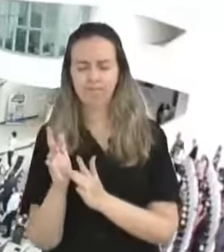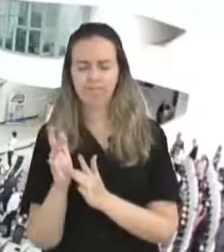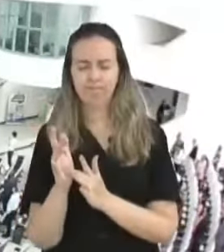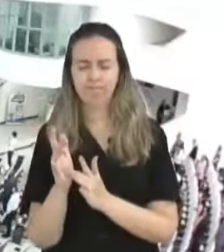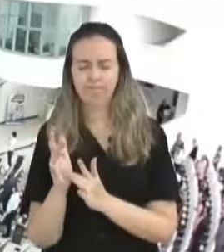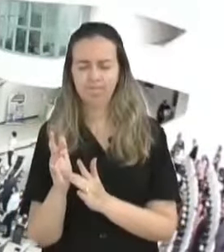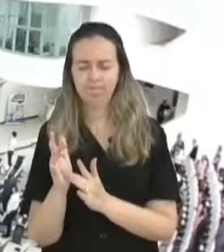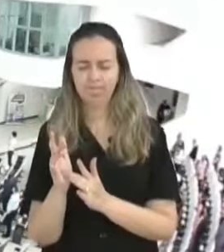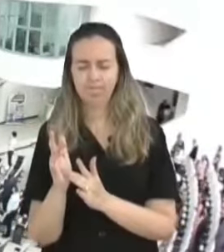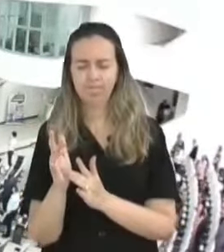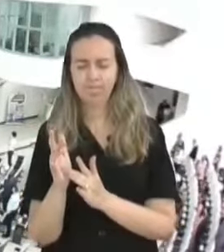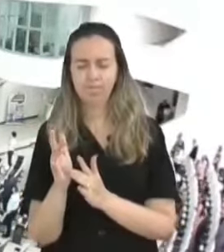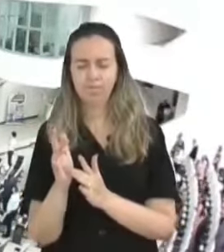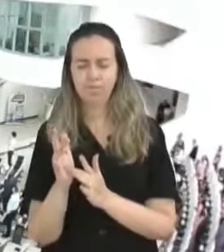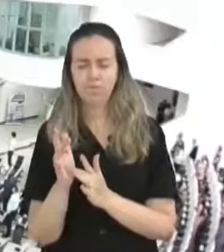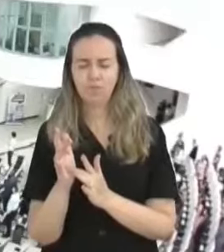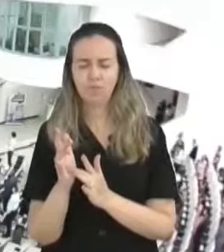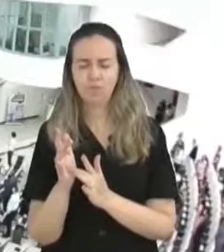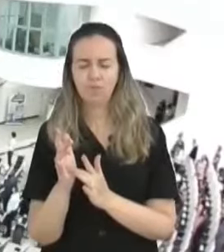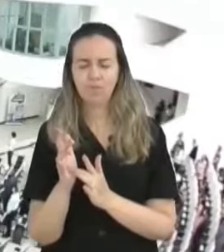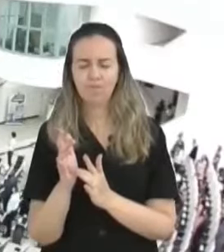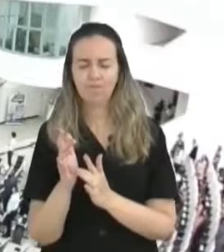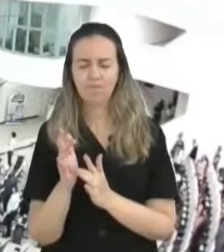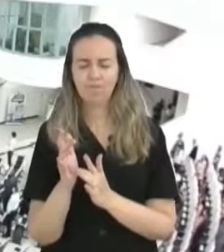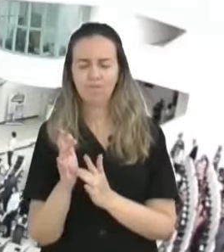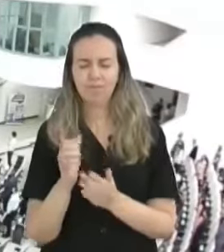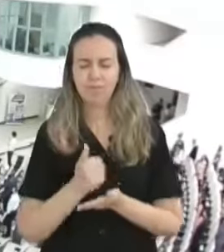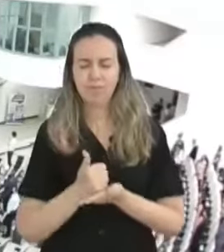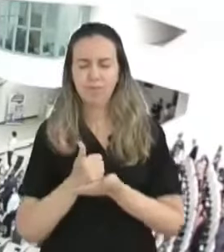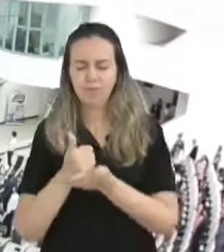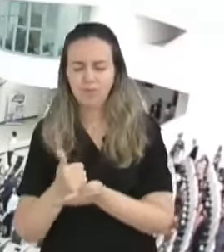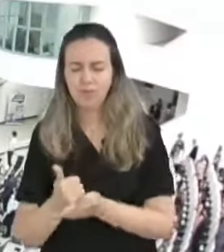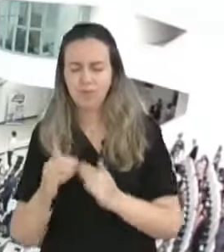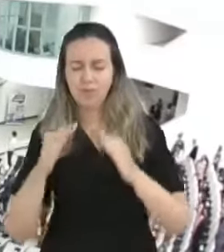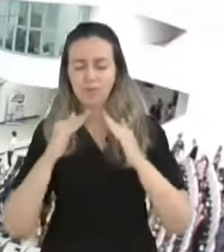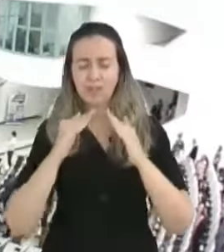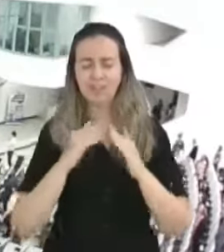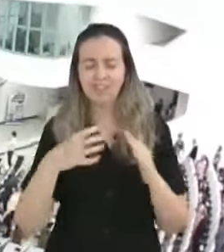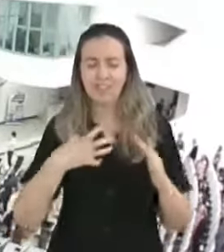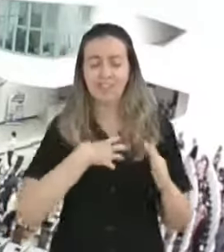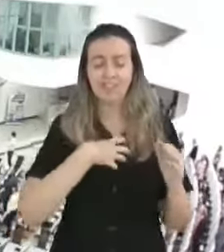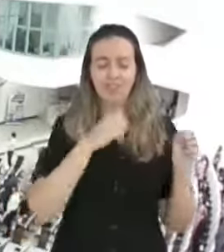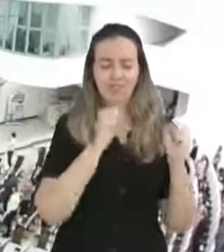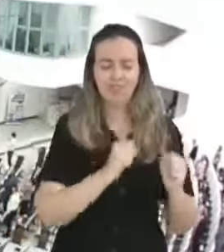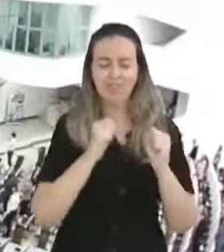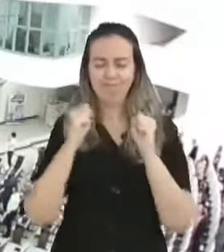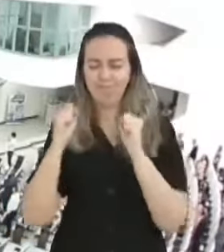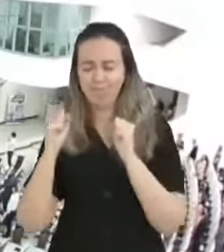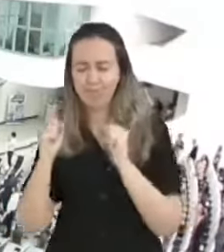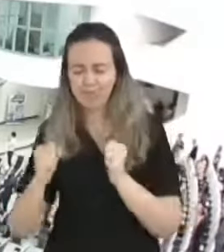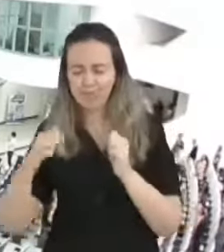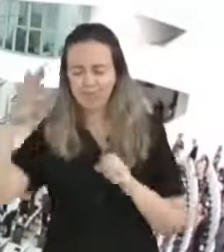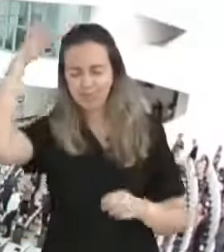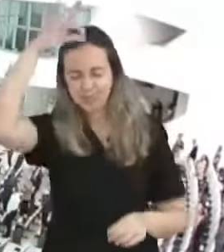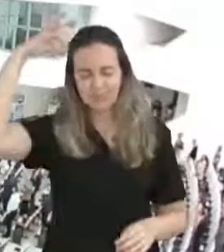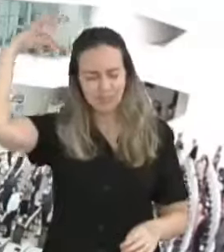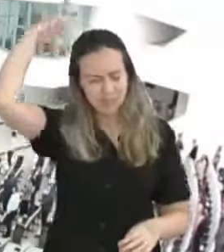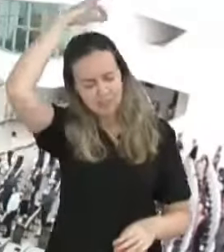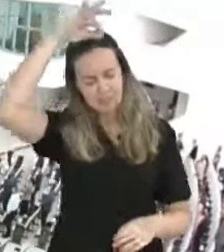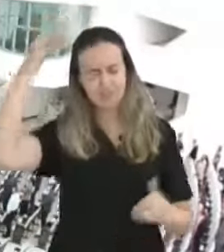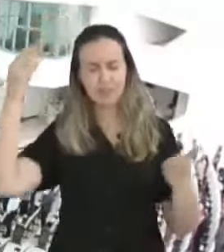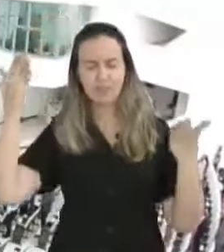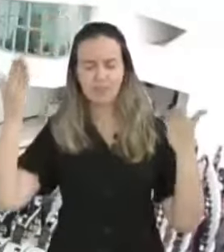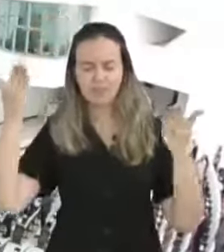que os teus filhos possam retornar para casa impactados pelo poder do Espírito Santo.